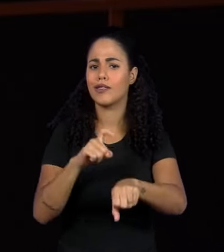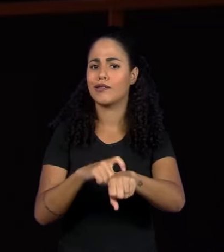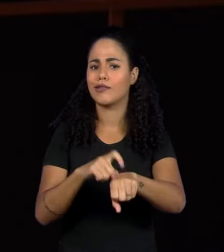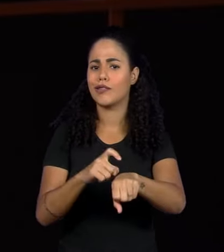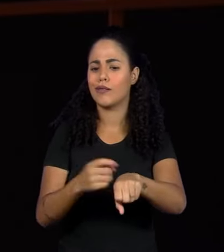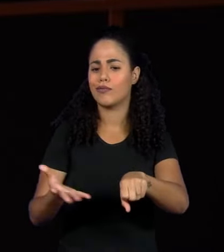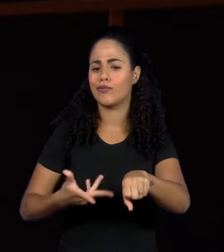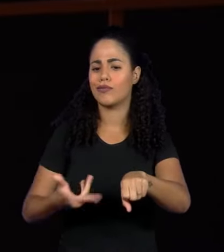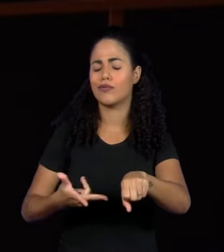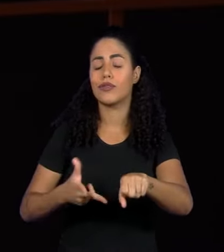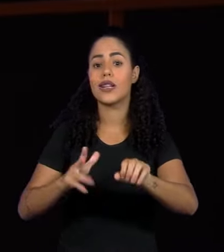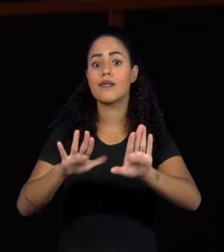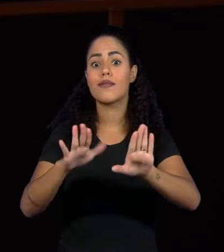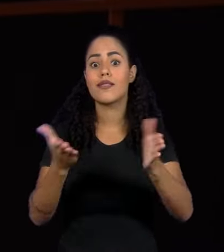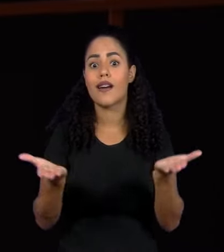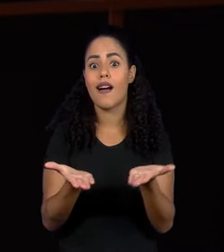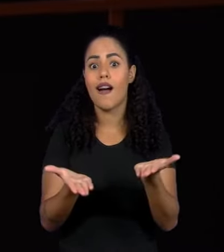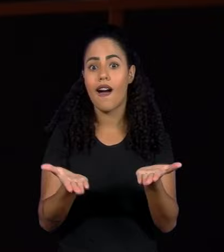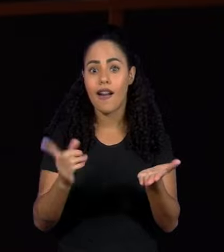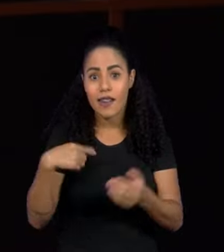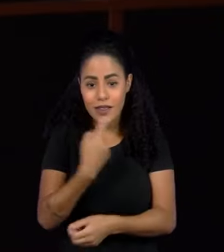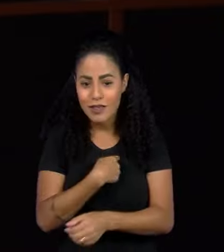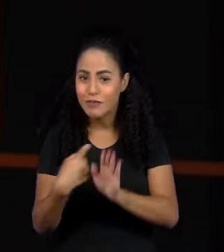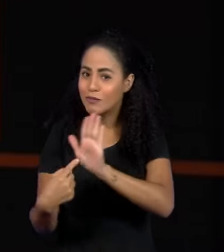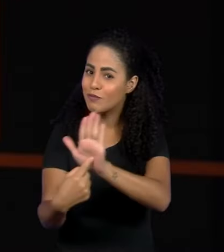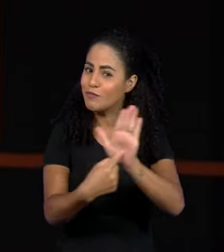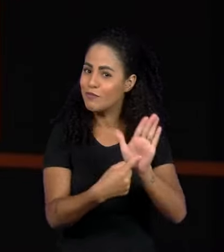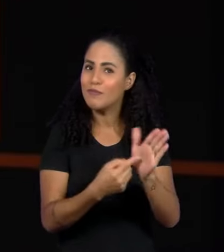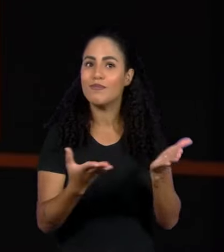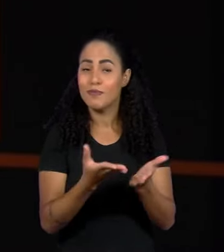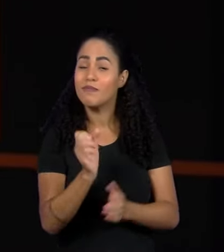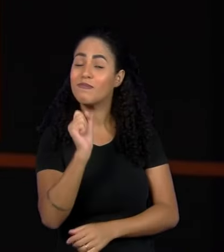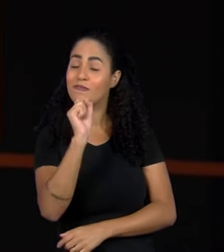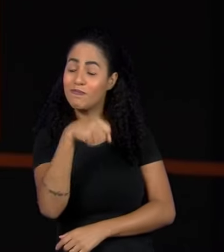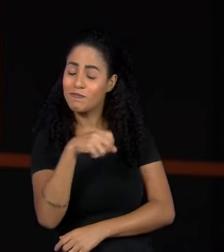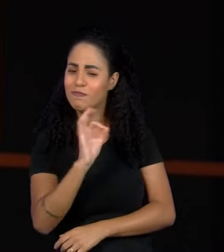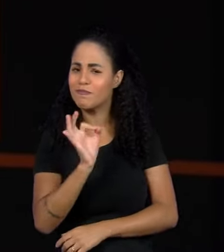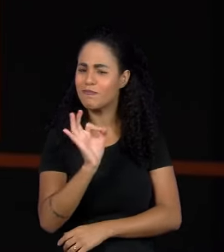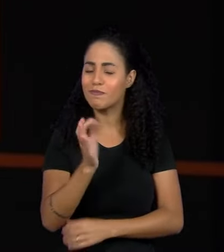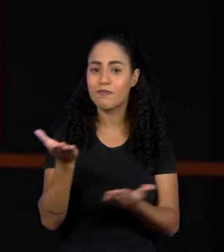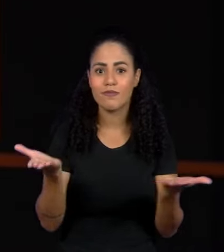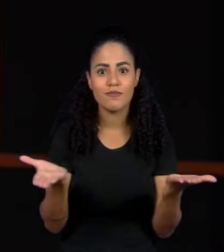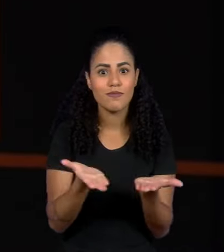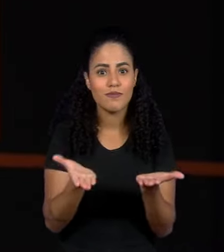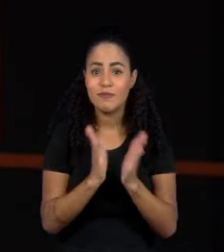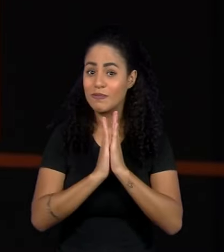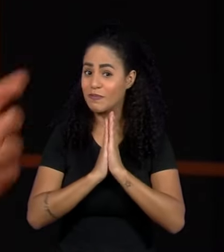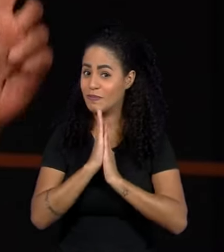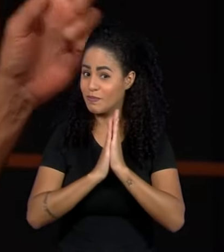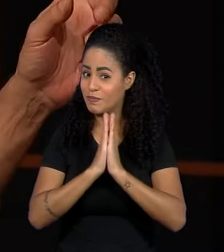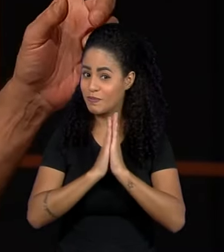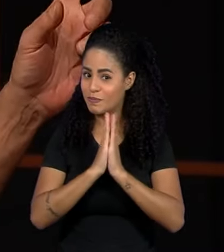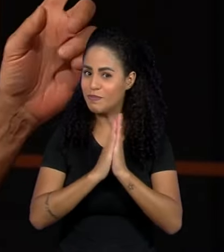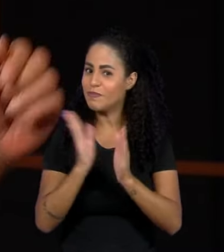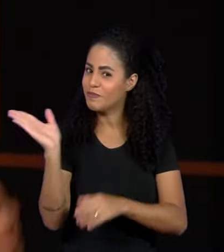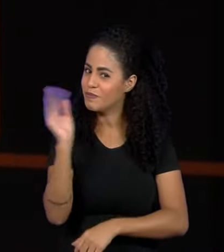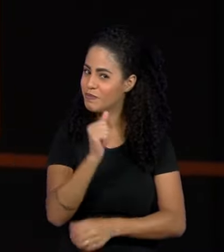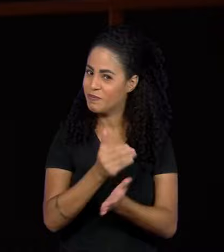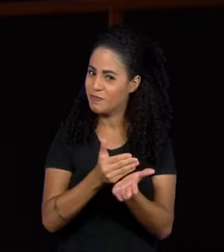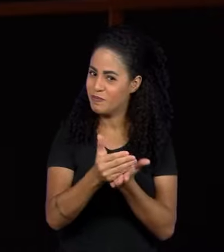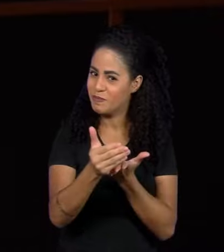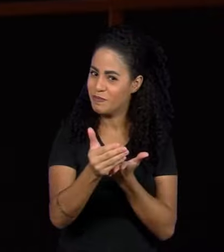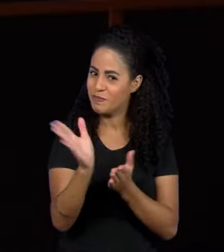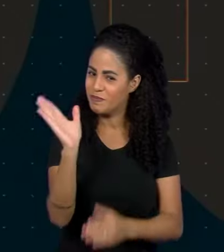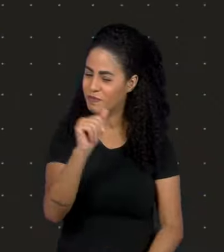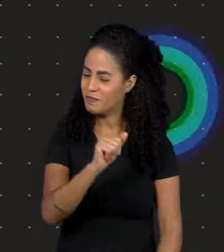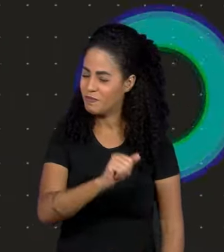mesmo. Mas agora estamos trazendo para vocês. É isso mesmo. Então, sem mais delongas, vamos começar.